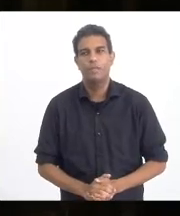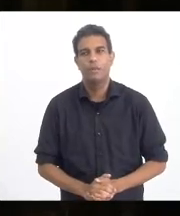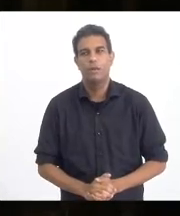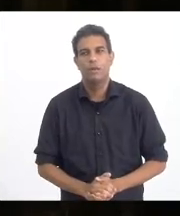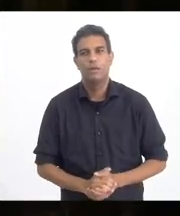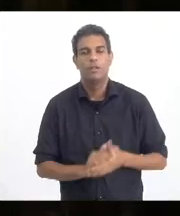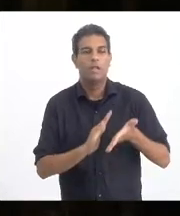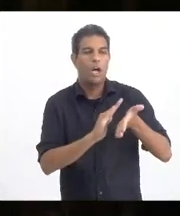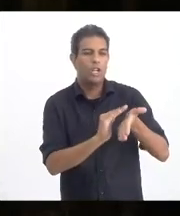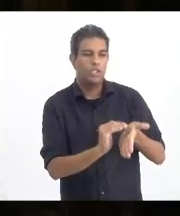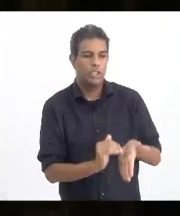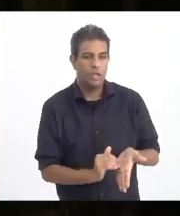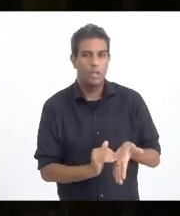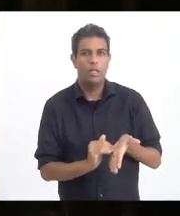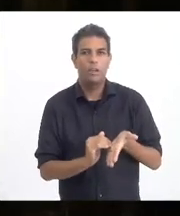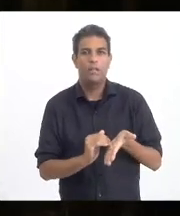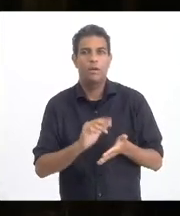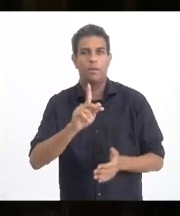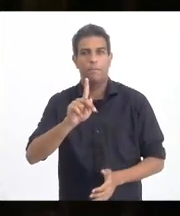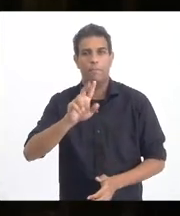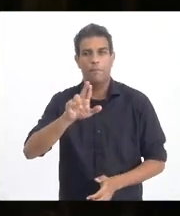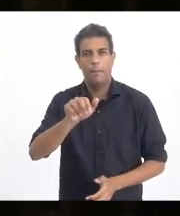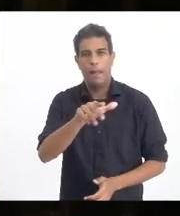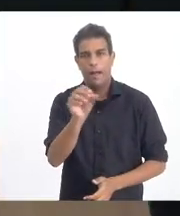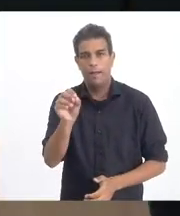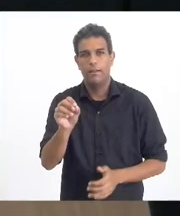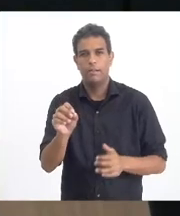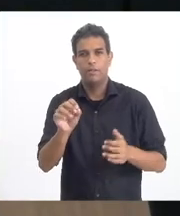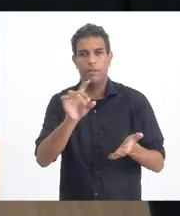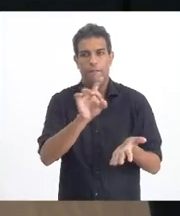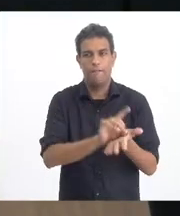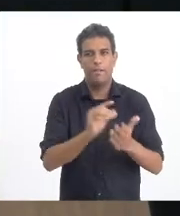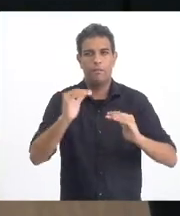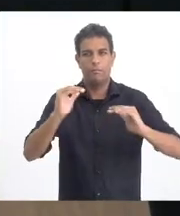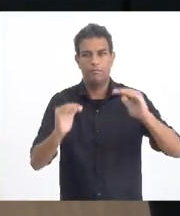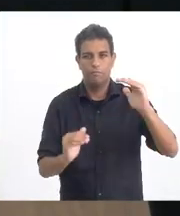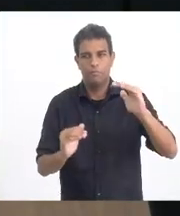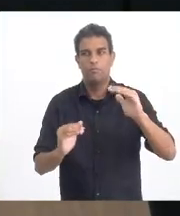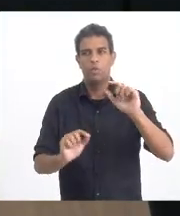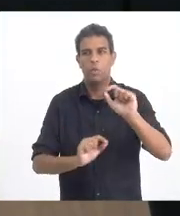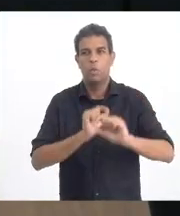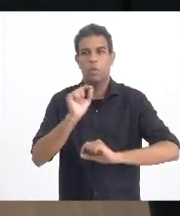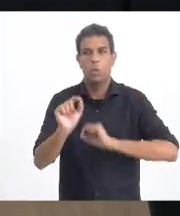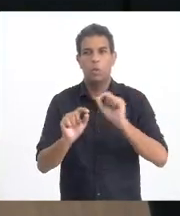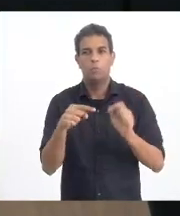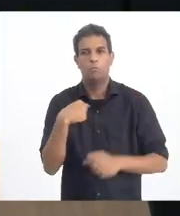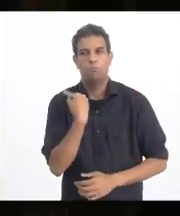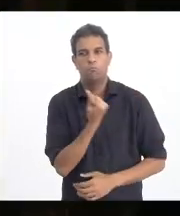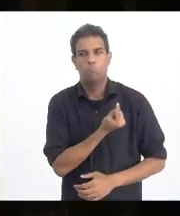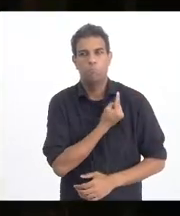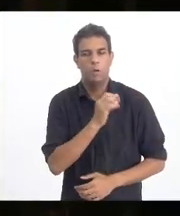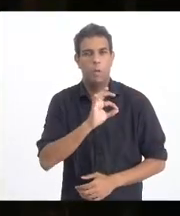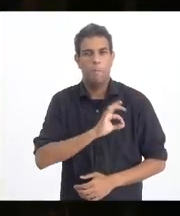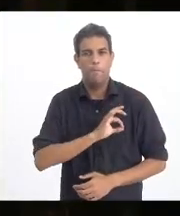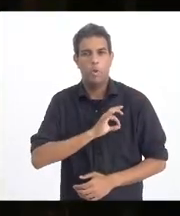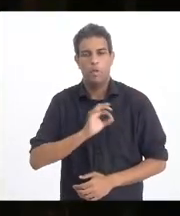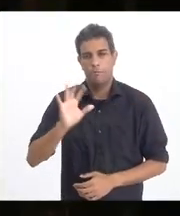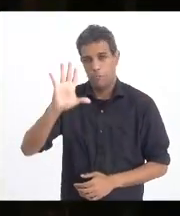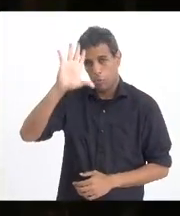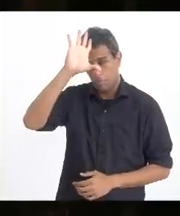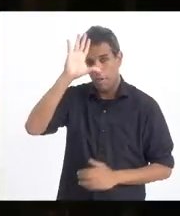segregar praças e oficiais. Eu falei isso aqui. Em nenhum momento houve a intenção de segregar policiais e